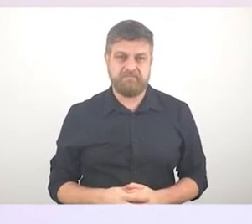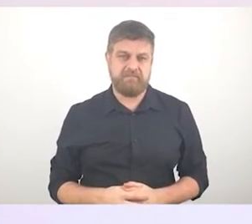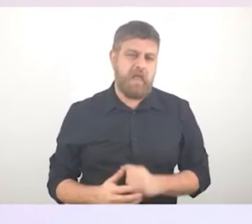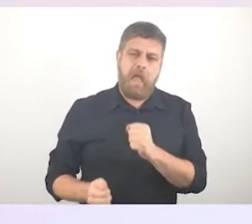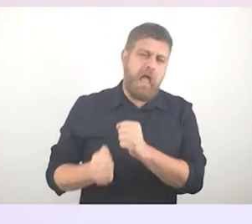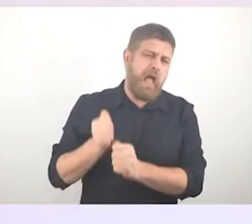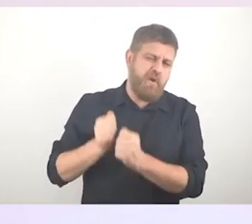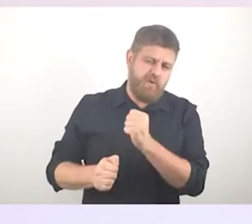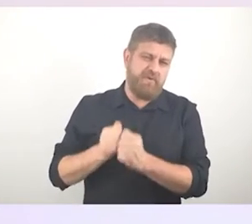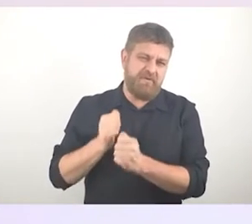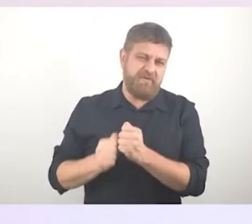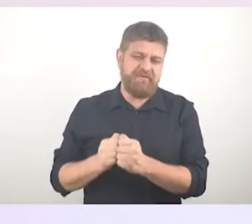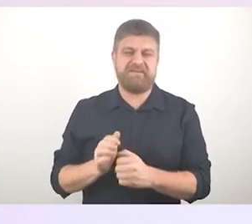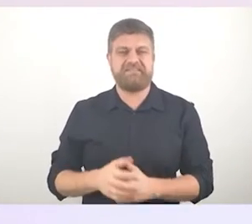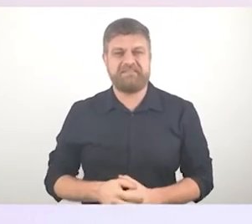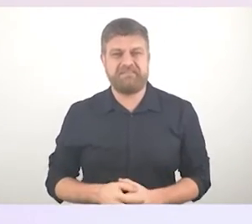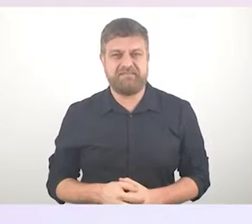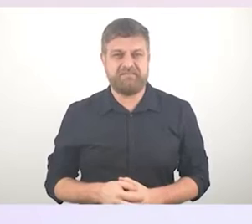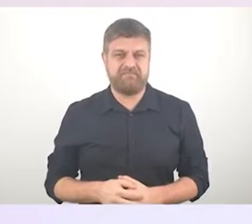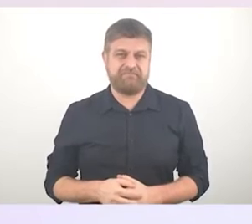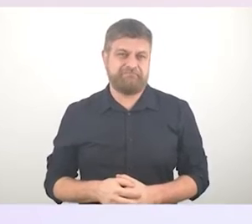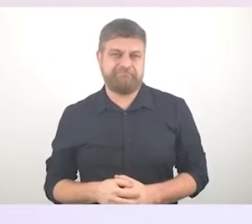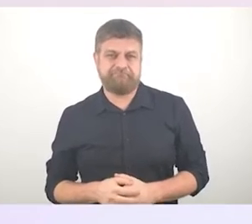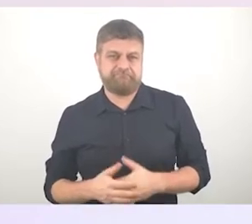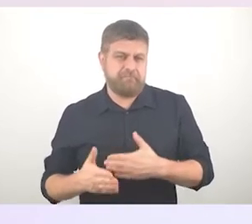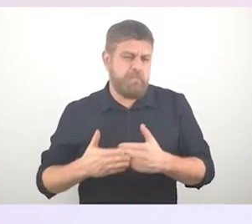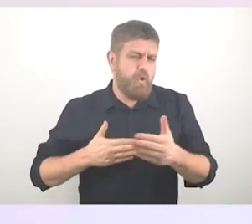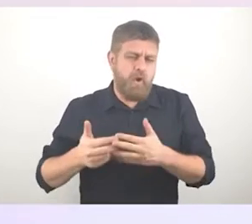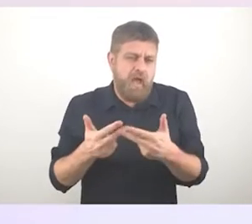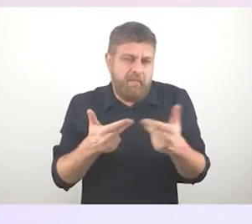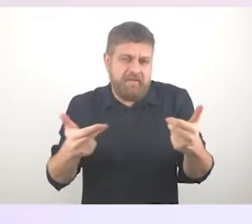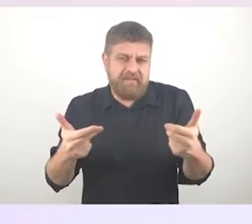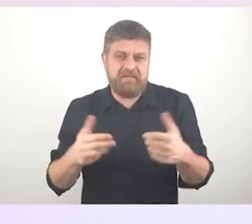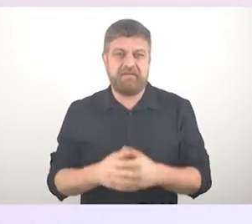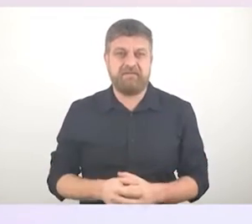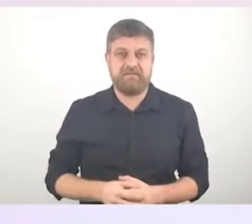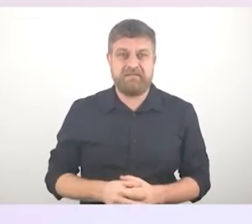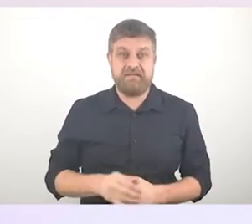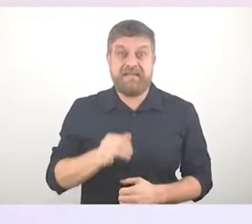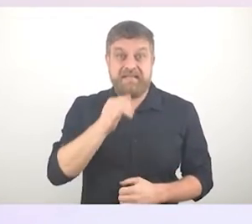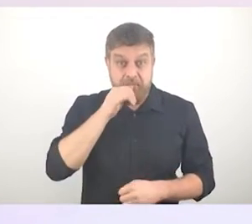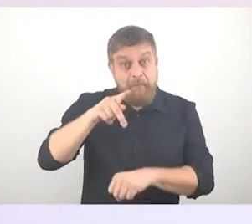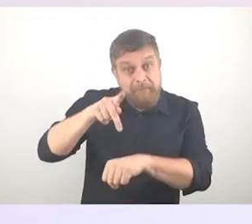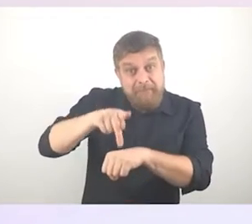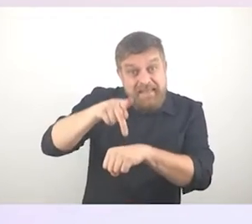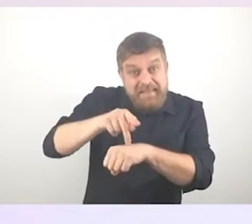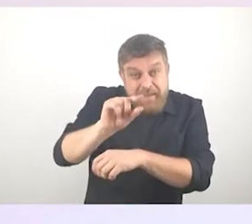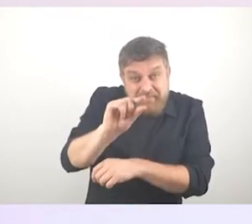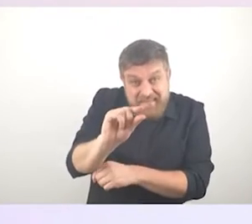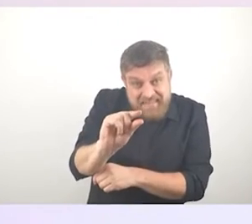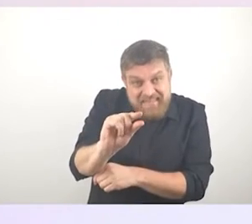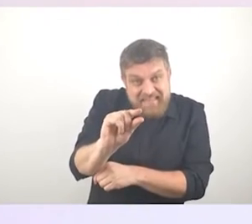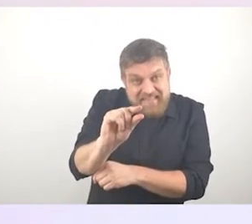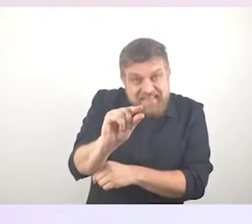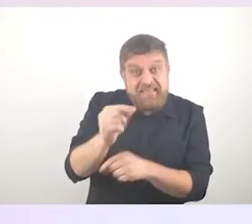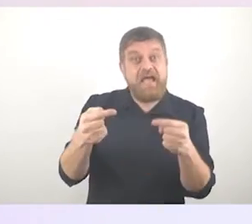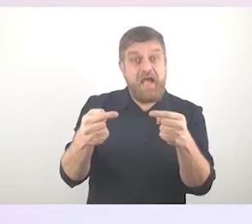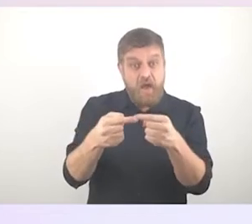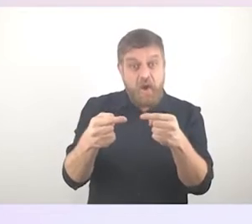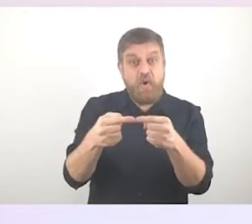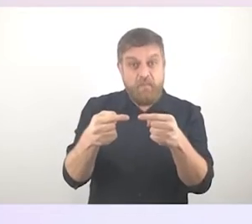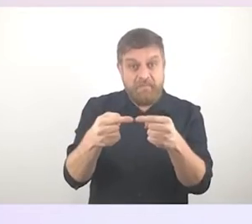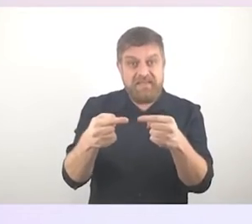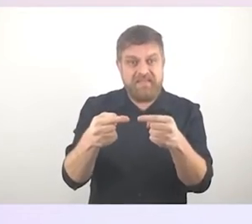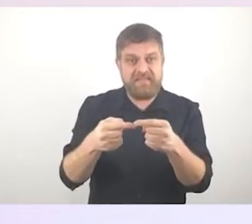Ou de arroz, ou de algum... Pode ser pedrinha também, pedrinhas